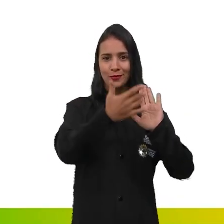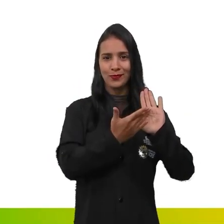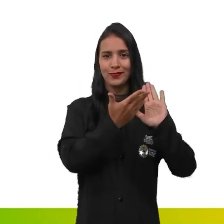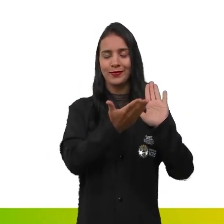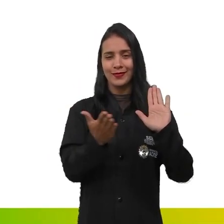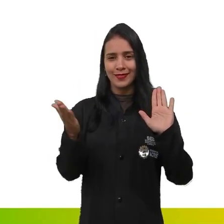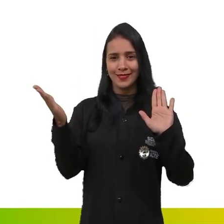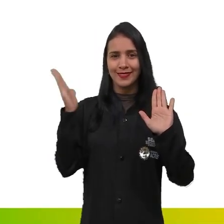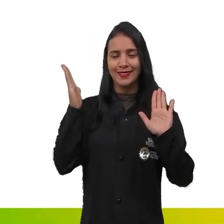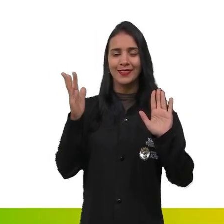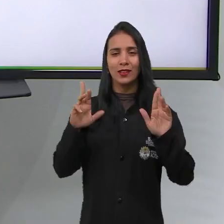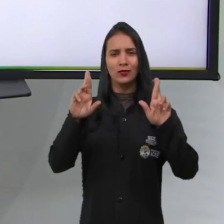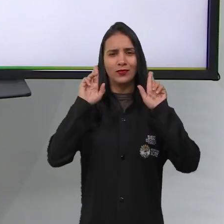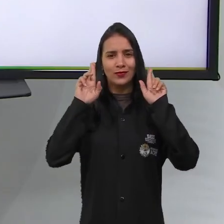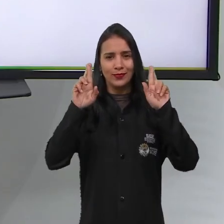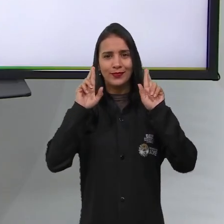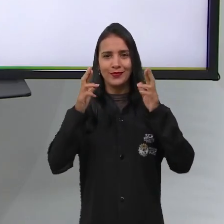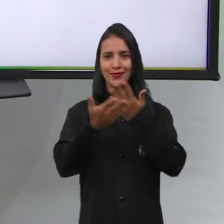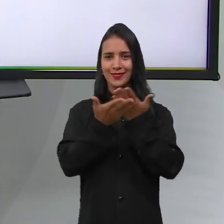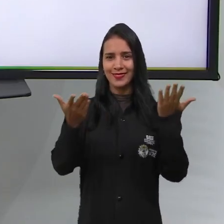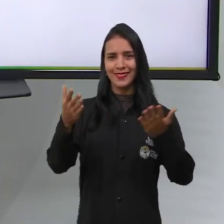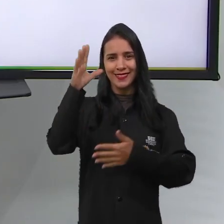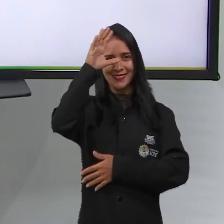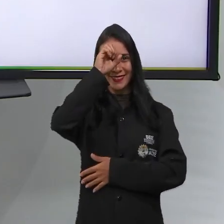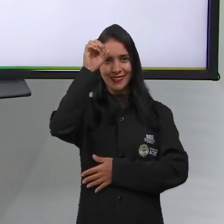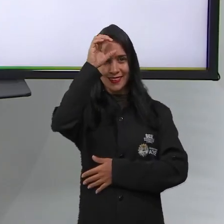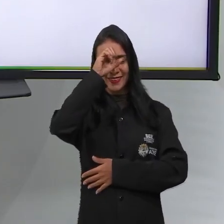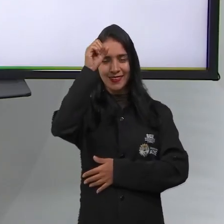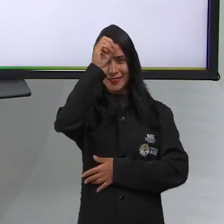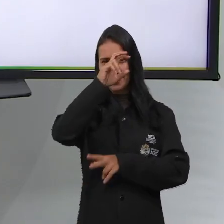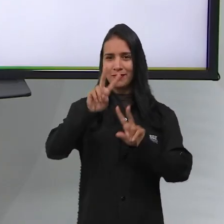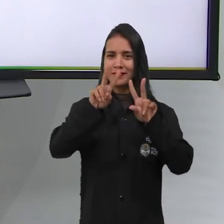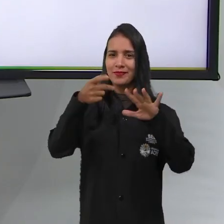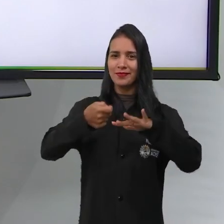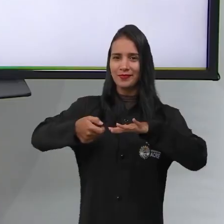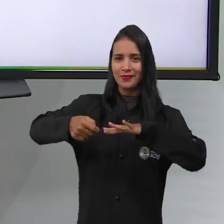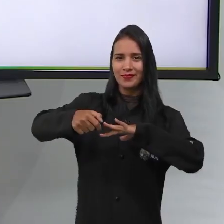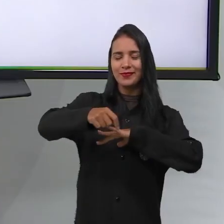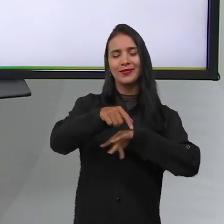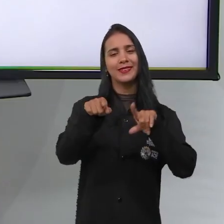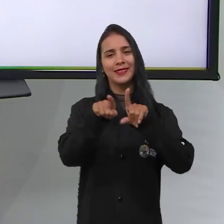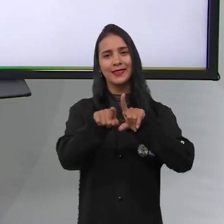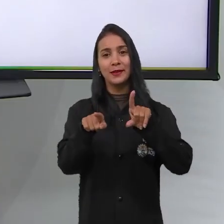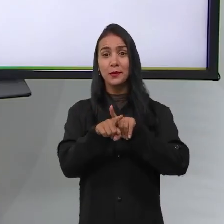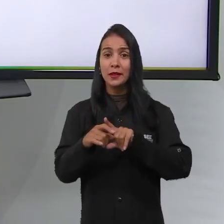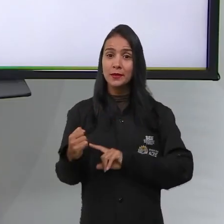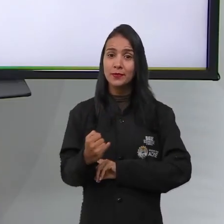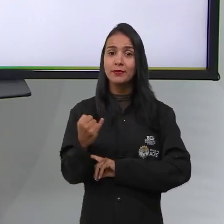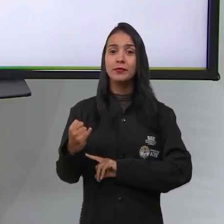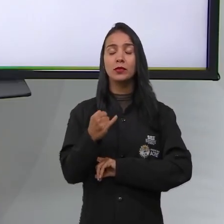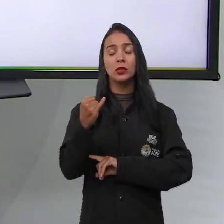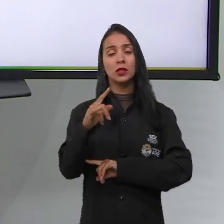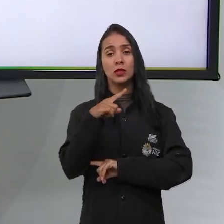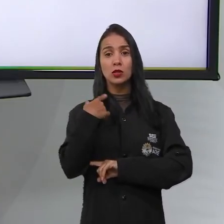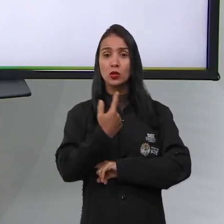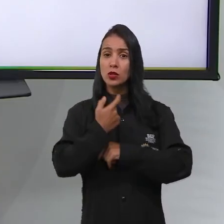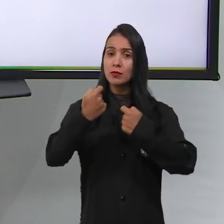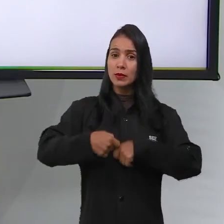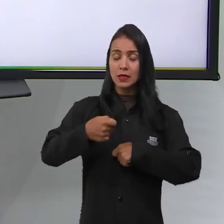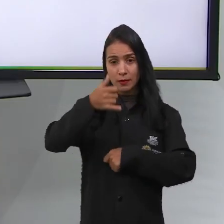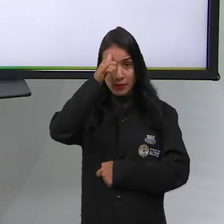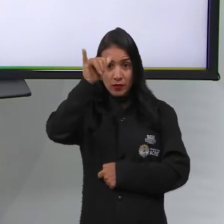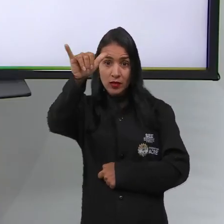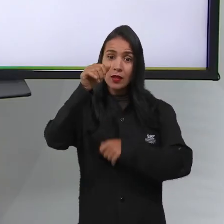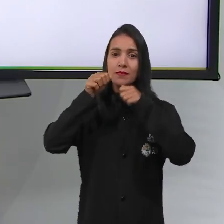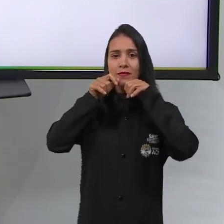referências. Eu espero que vocês tenham aprendido mais sobre fake news, sobre a importância de não disseminar